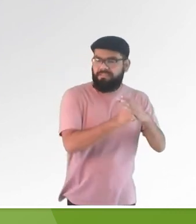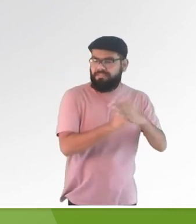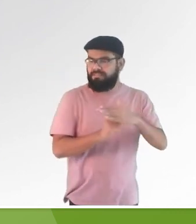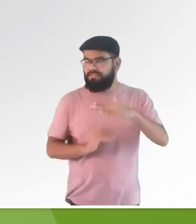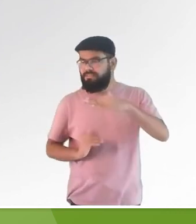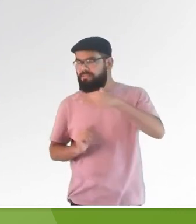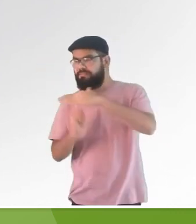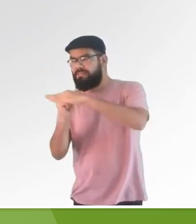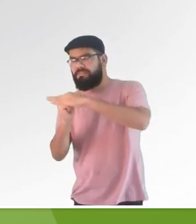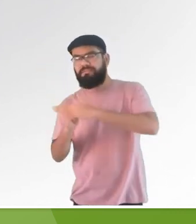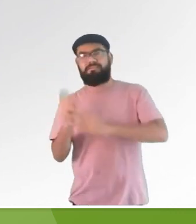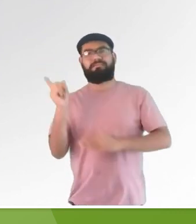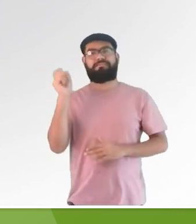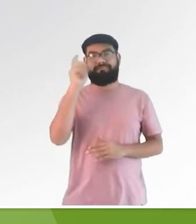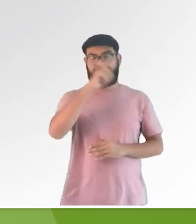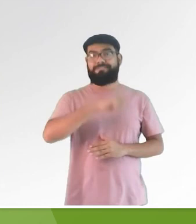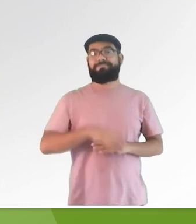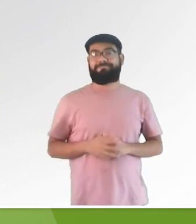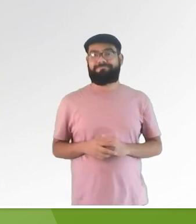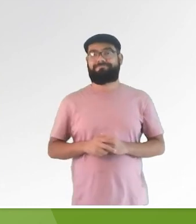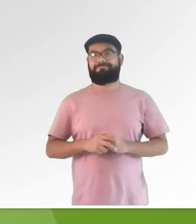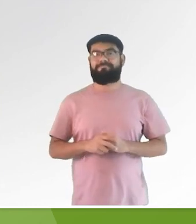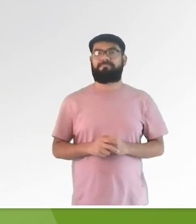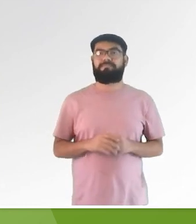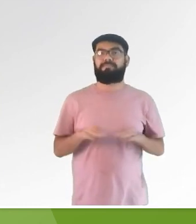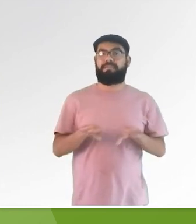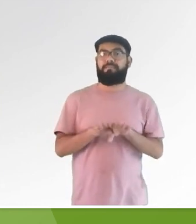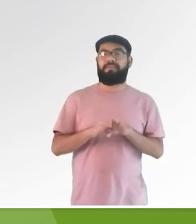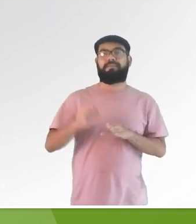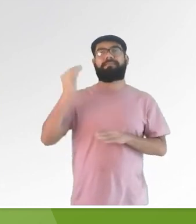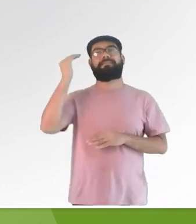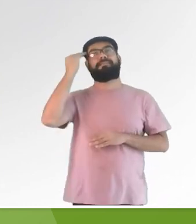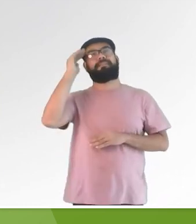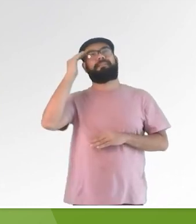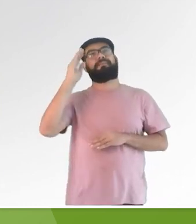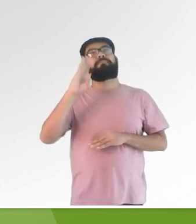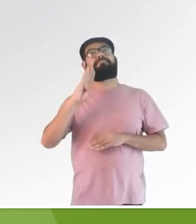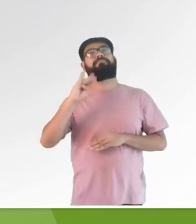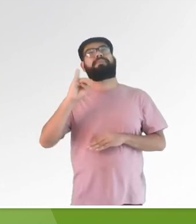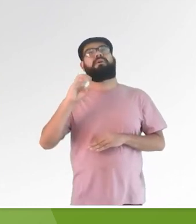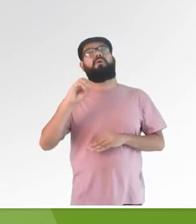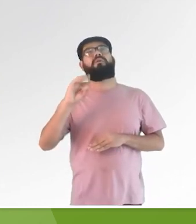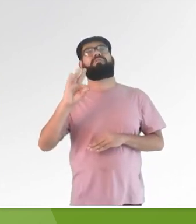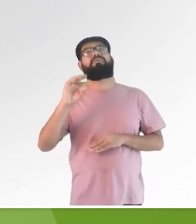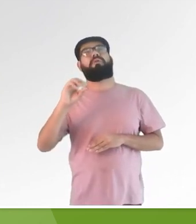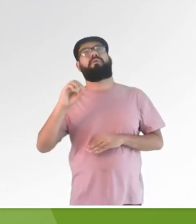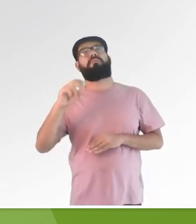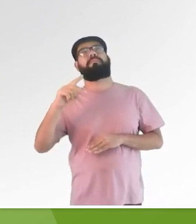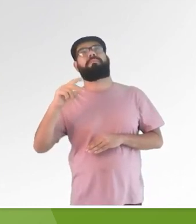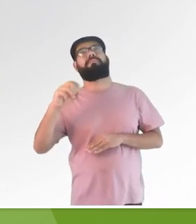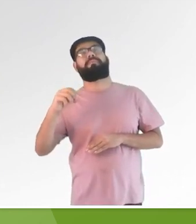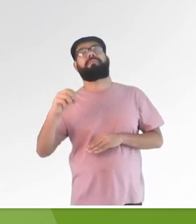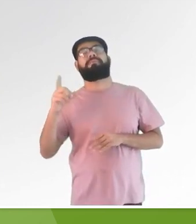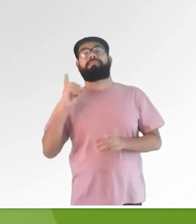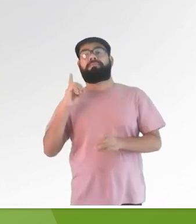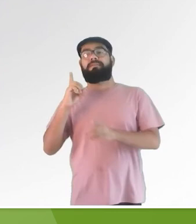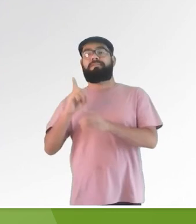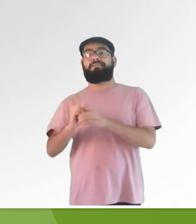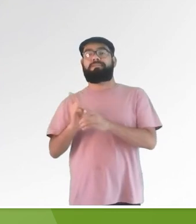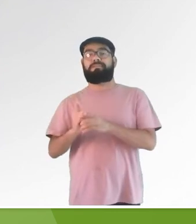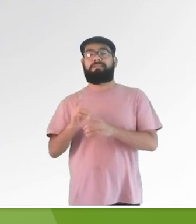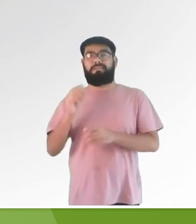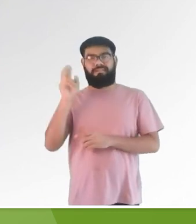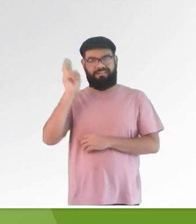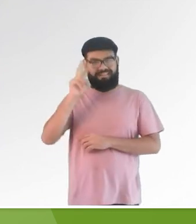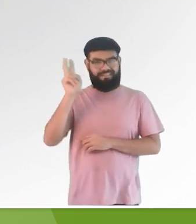compreender que nesse biótopo a gente vai encontrar aquelas condições que falamos, né, dos fatores